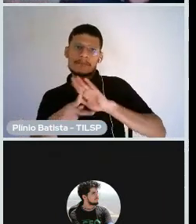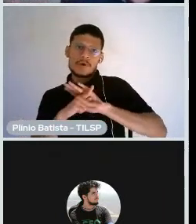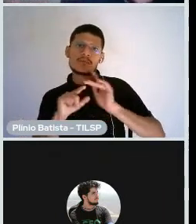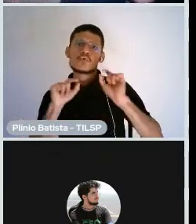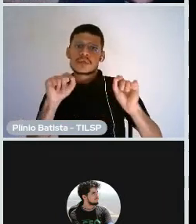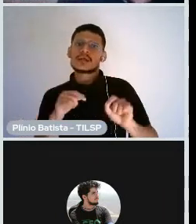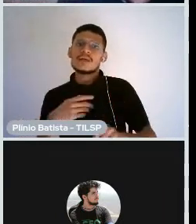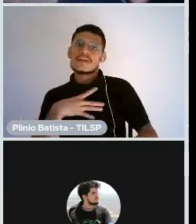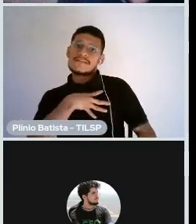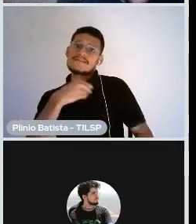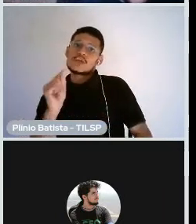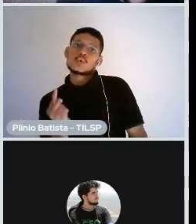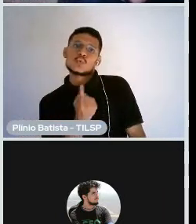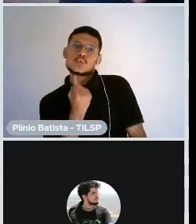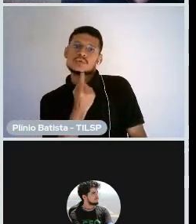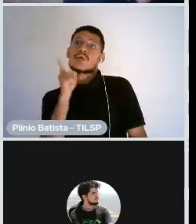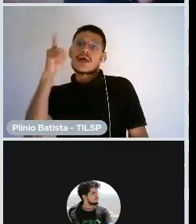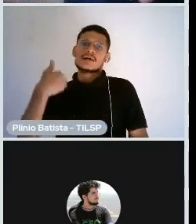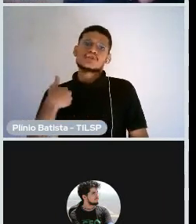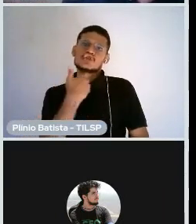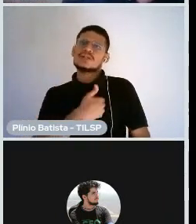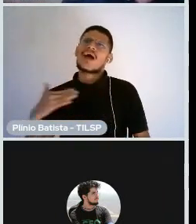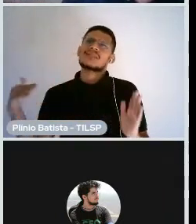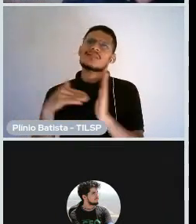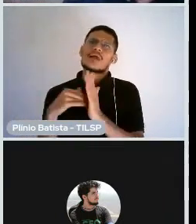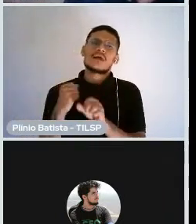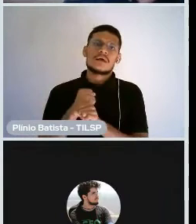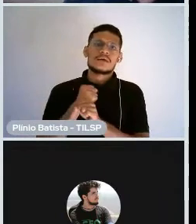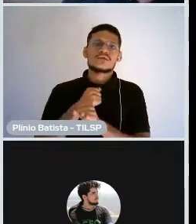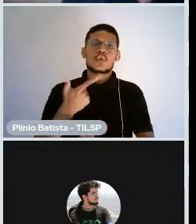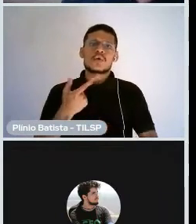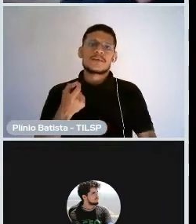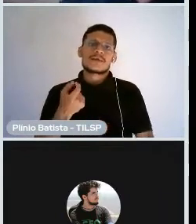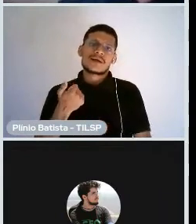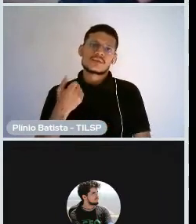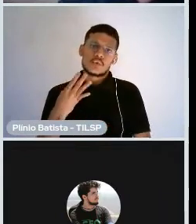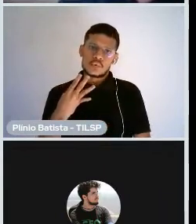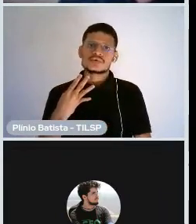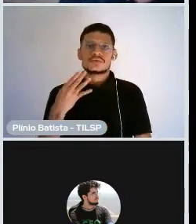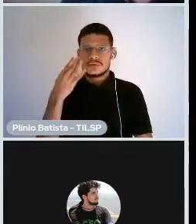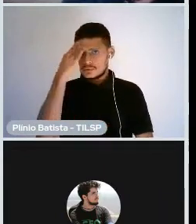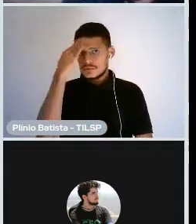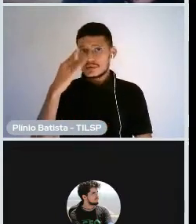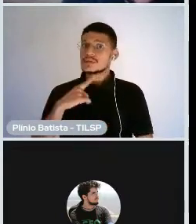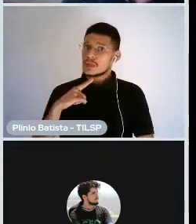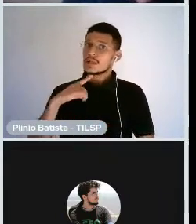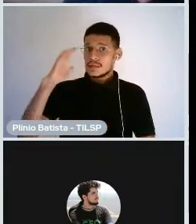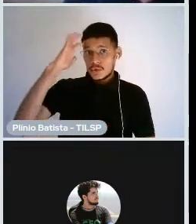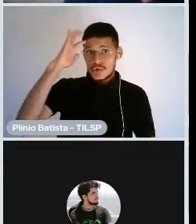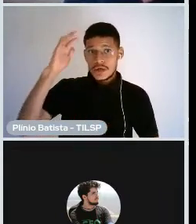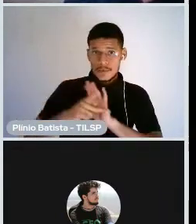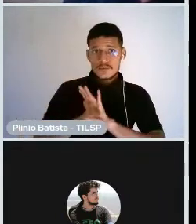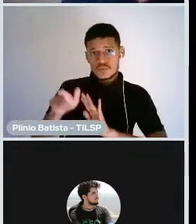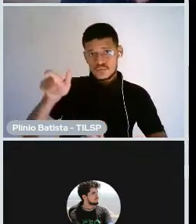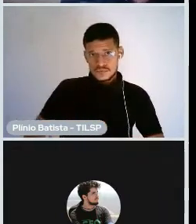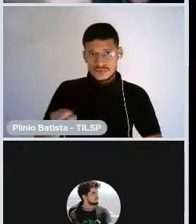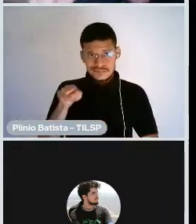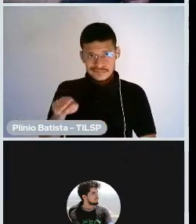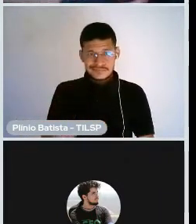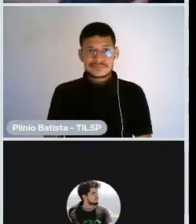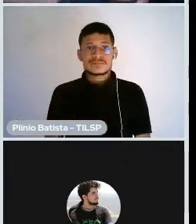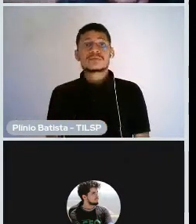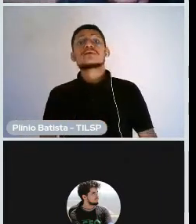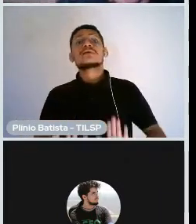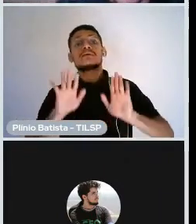2014, né? Então, isso teve muita base nas teorias neomalthusianas. E, em